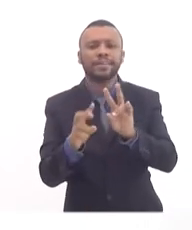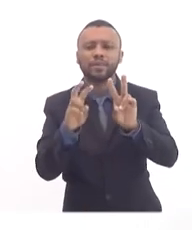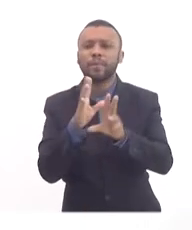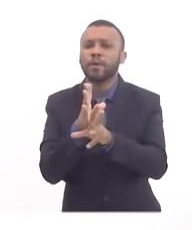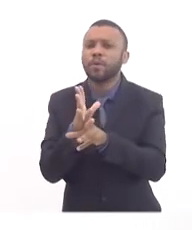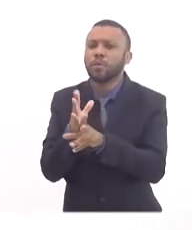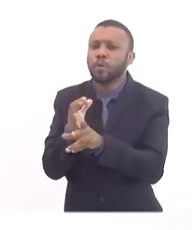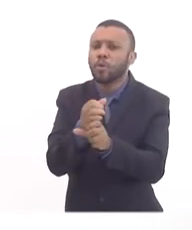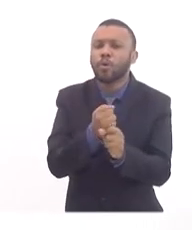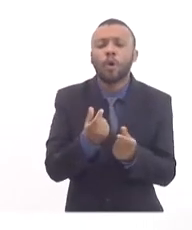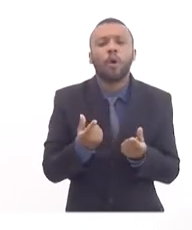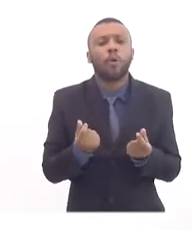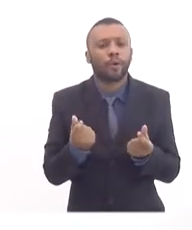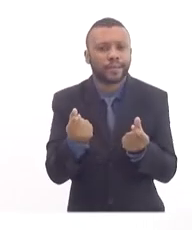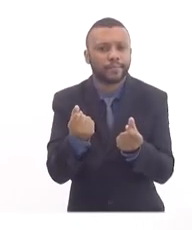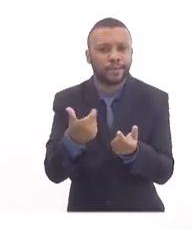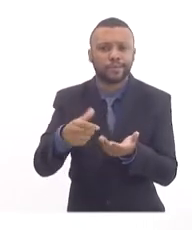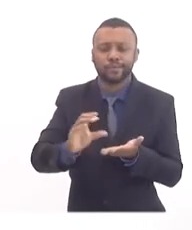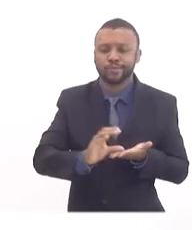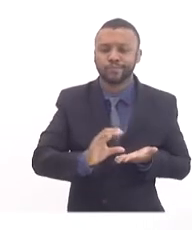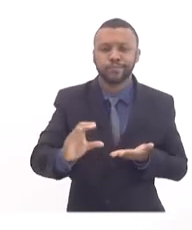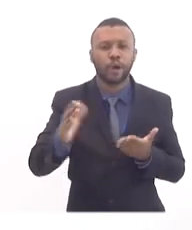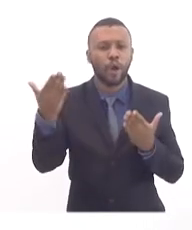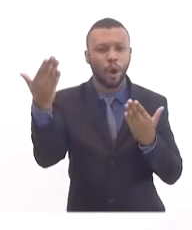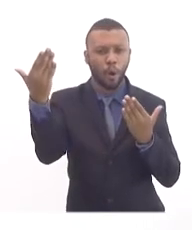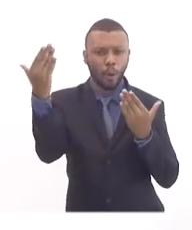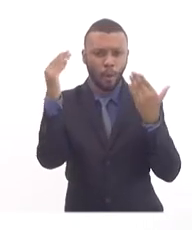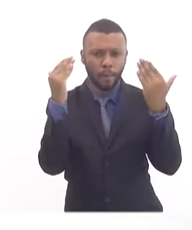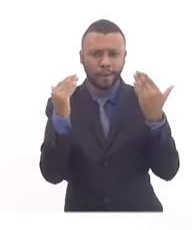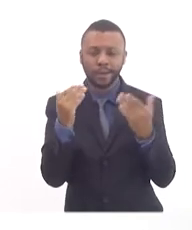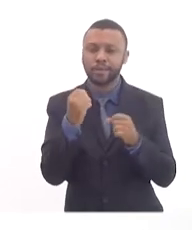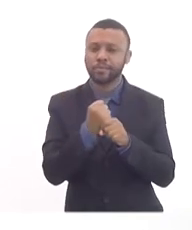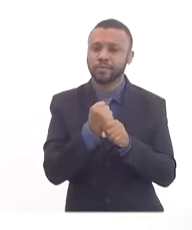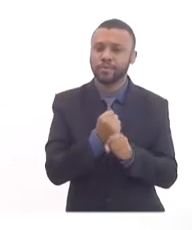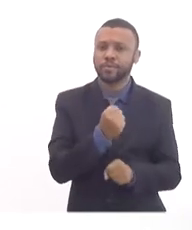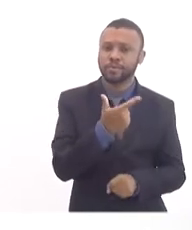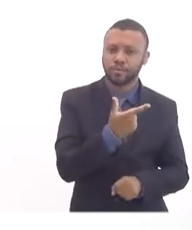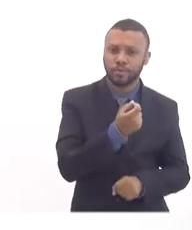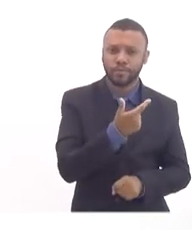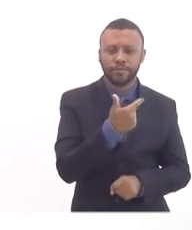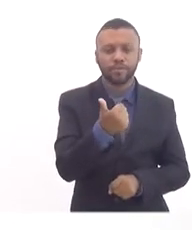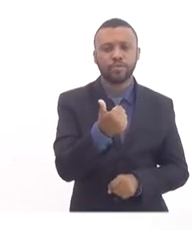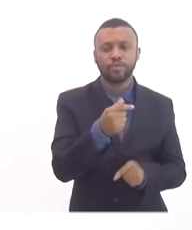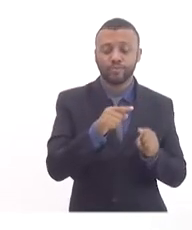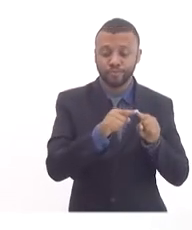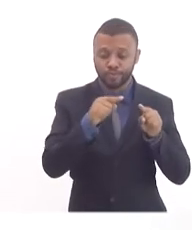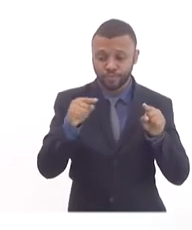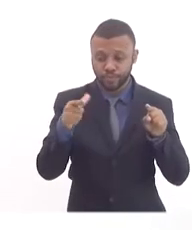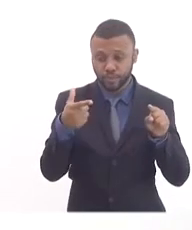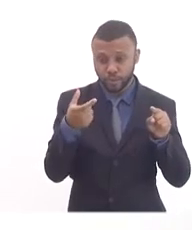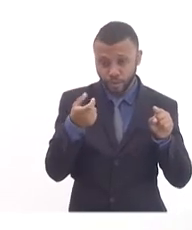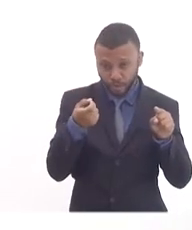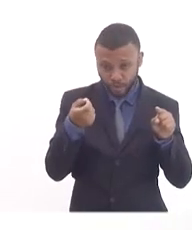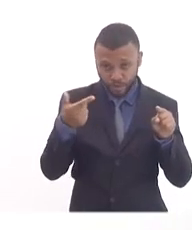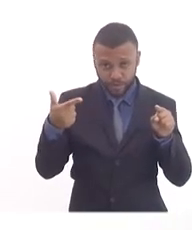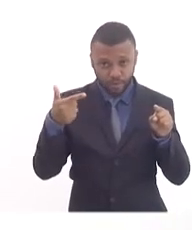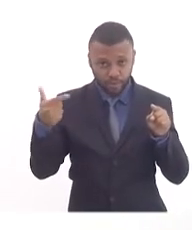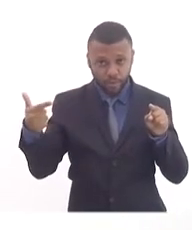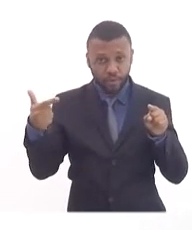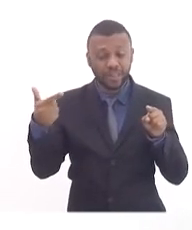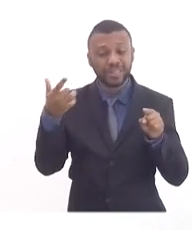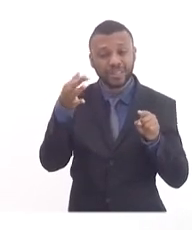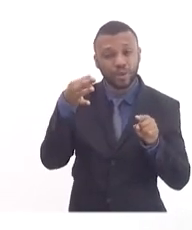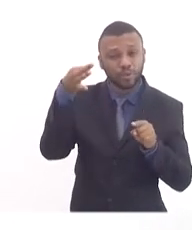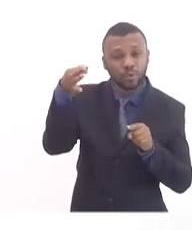orçamento né com comparando 2021 com 2022 e as perdas que o governo terá